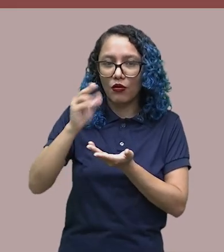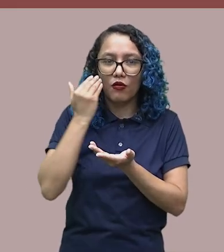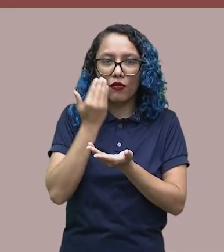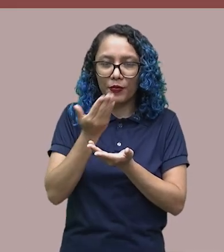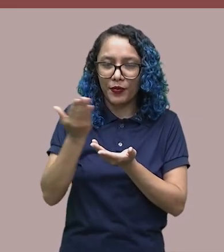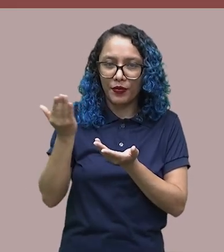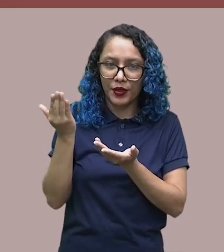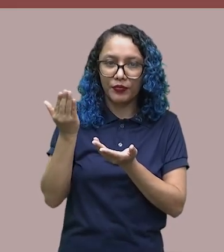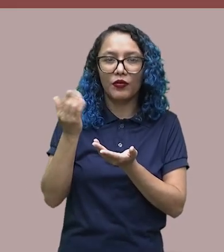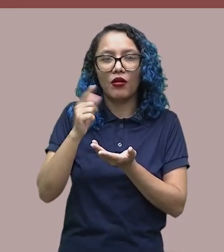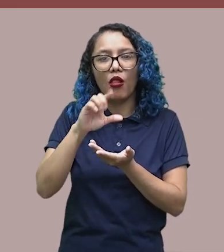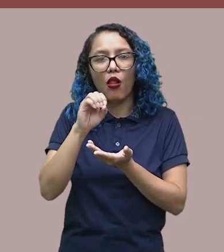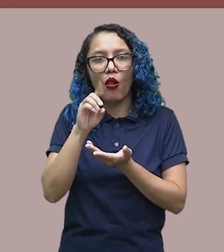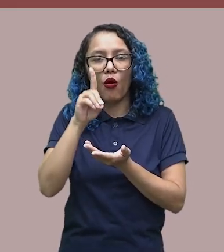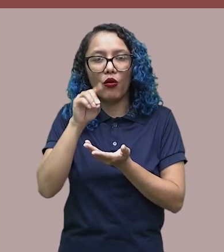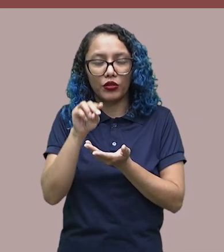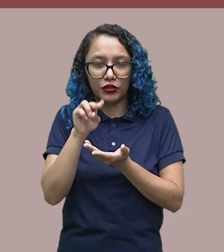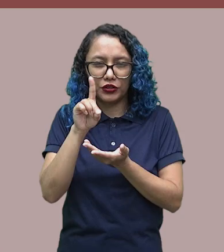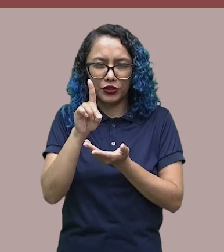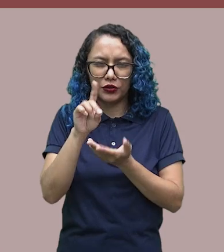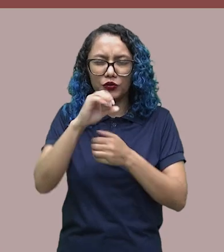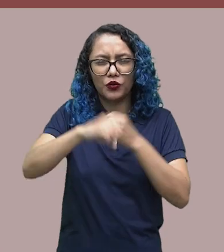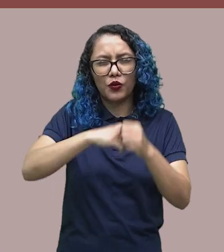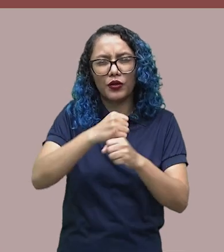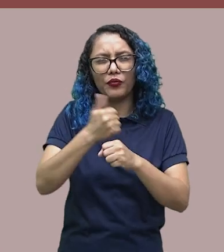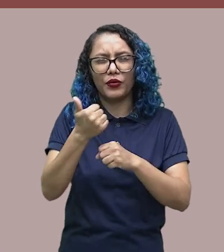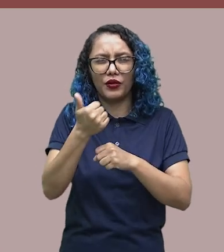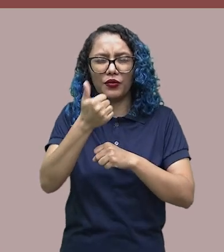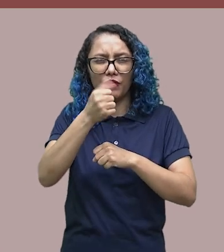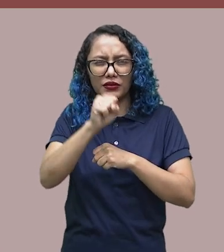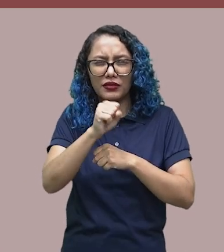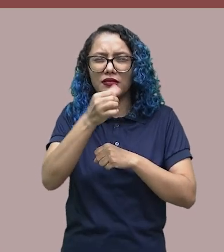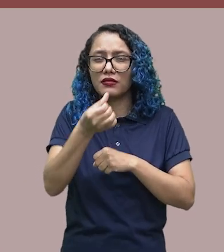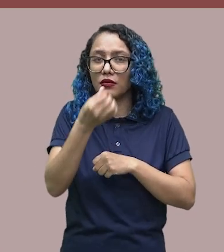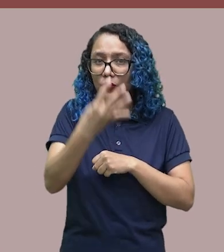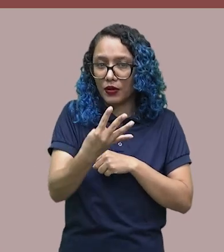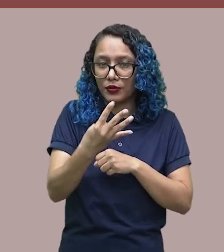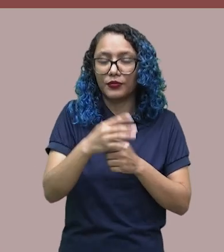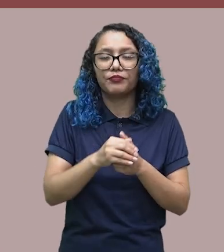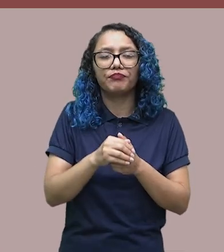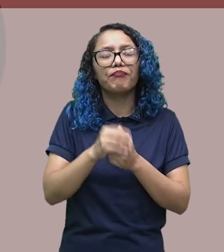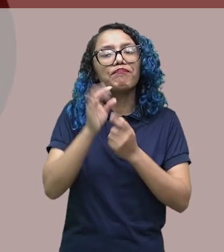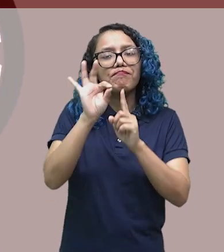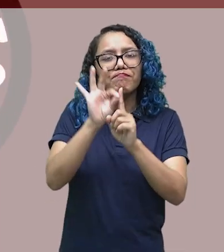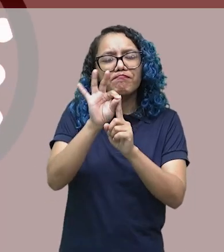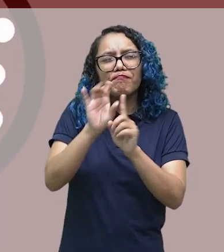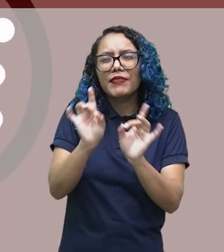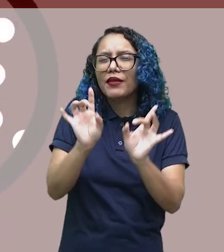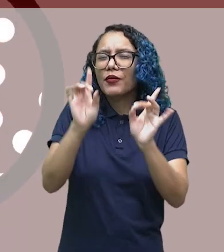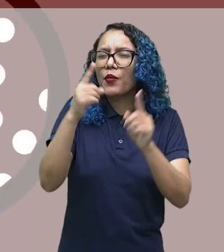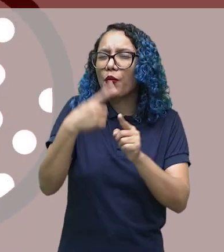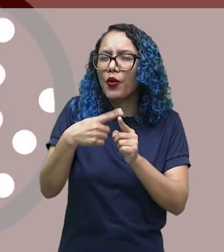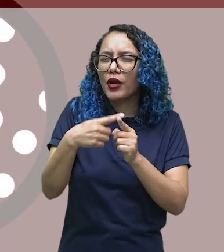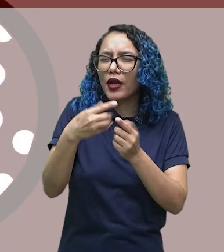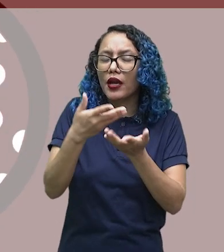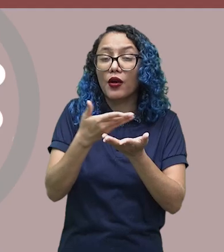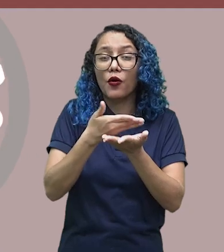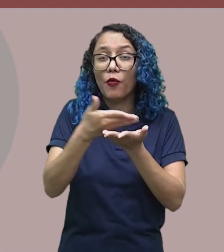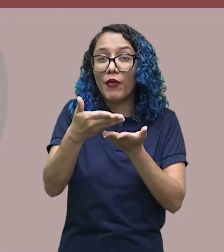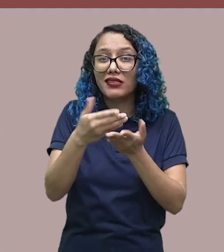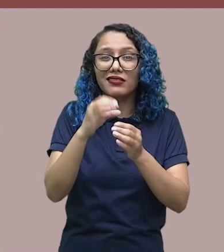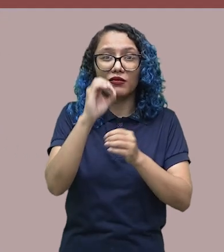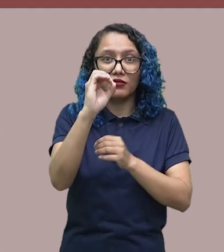conhecido como William Thomson, em 1864. Essa escala é especial porque seu ponto de partida é o